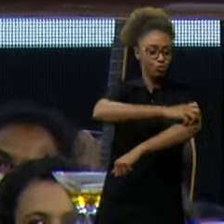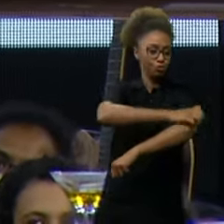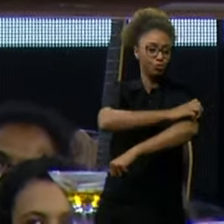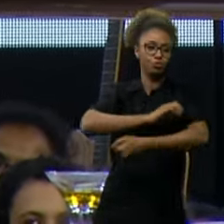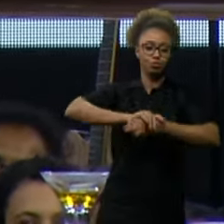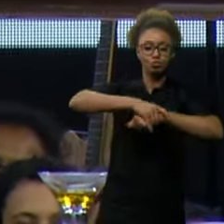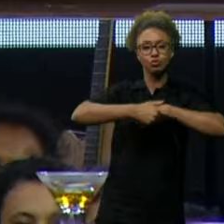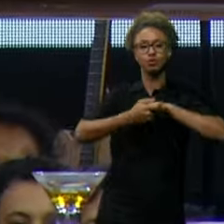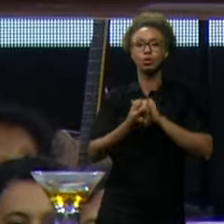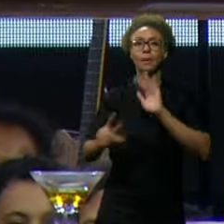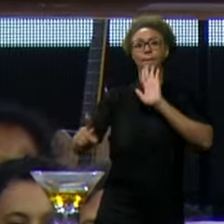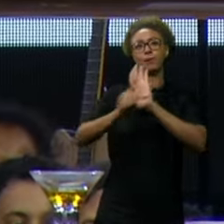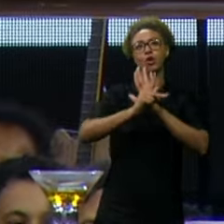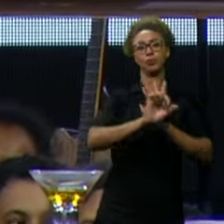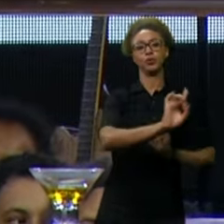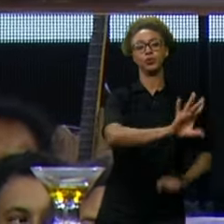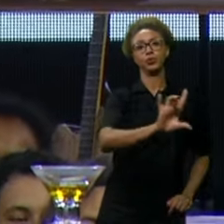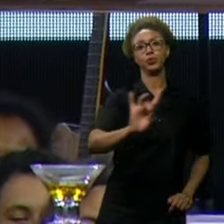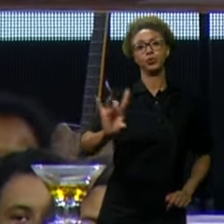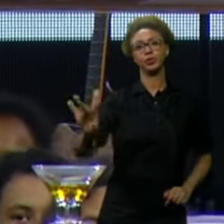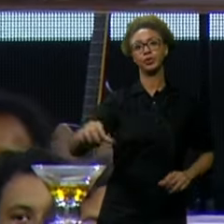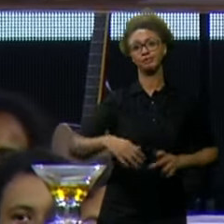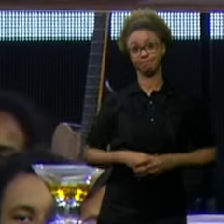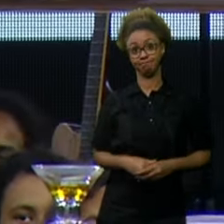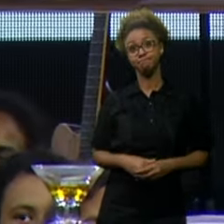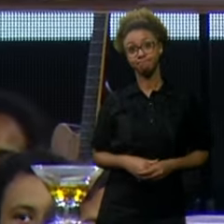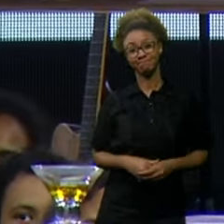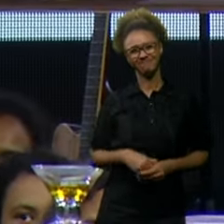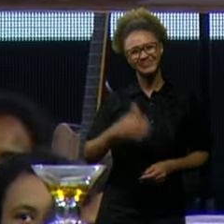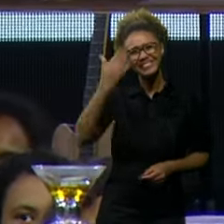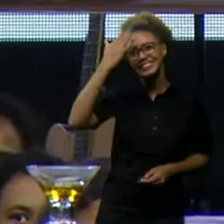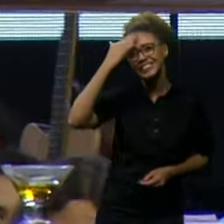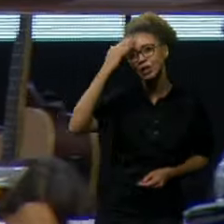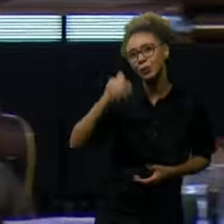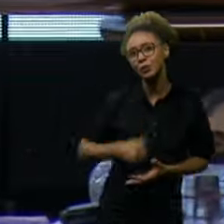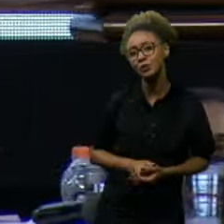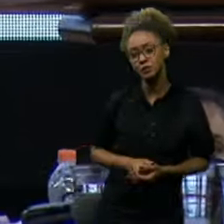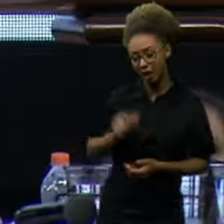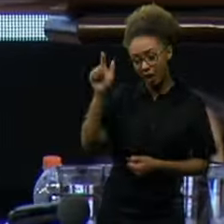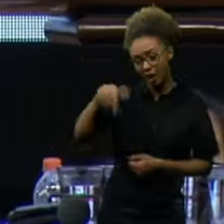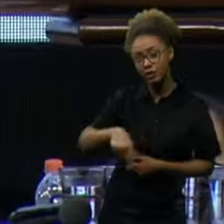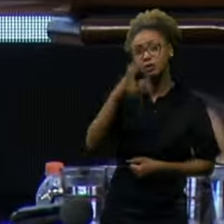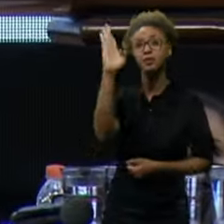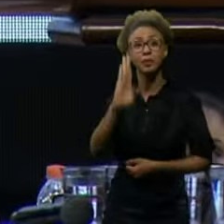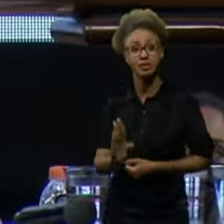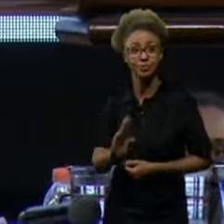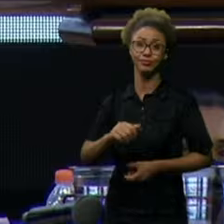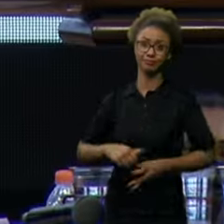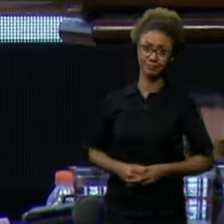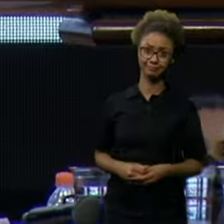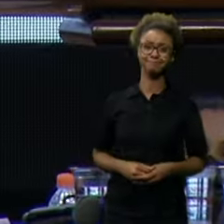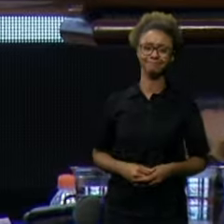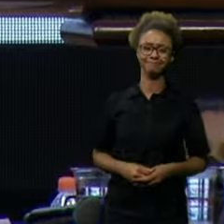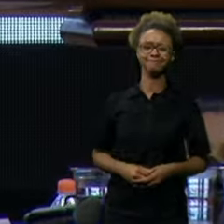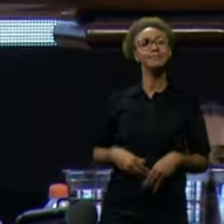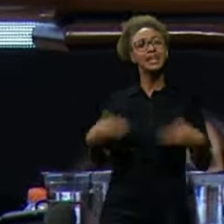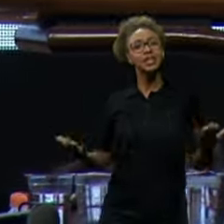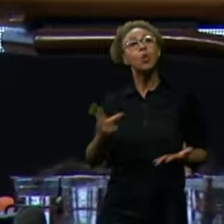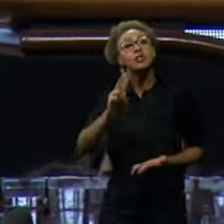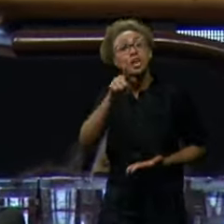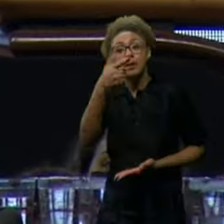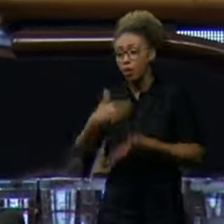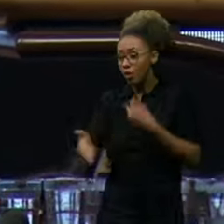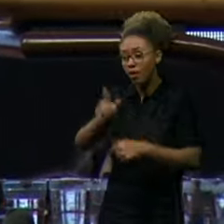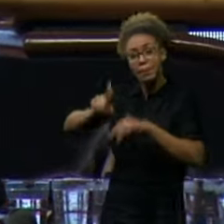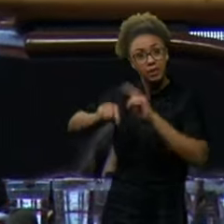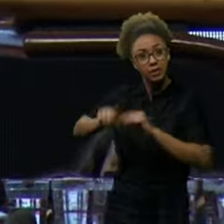seu sabonete então para você ter noção isso é aqui pertinho da gente no Brasil todas as vezes que você